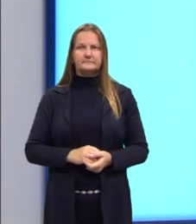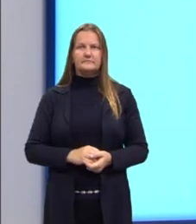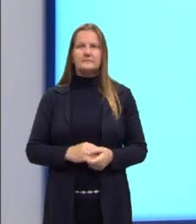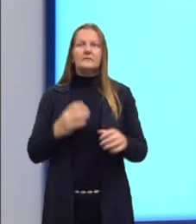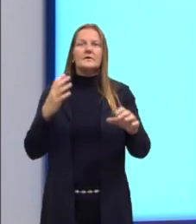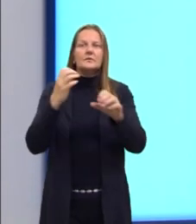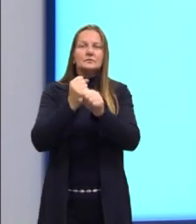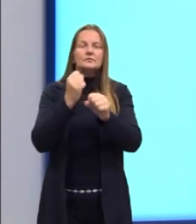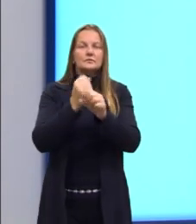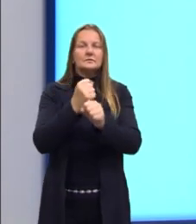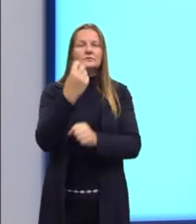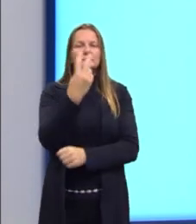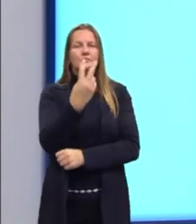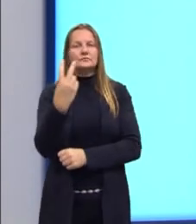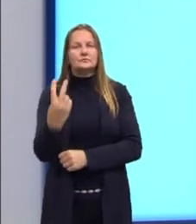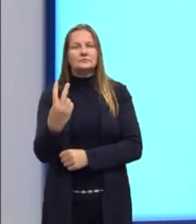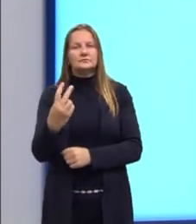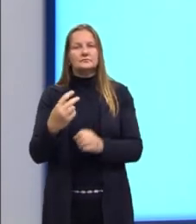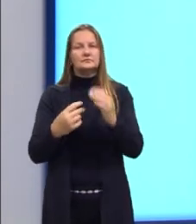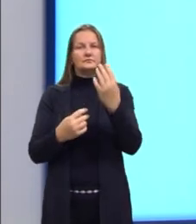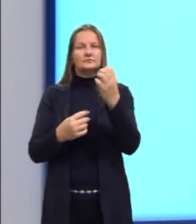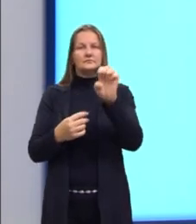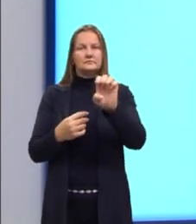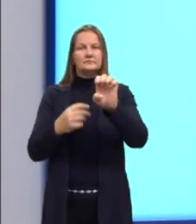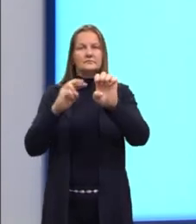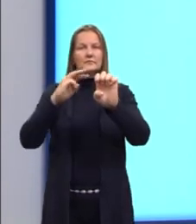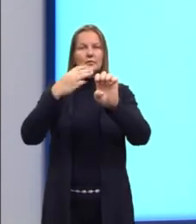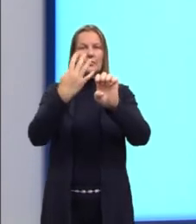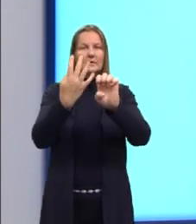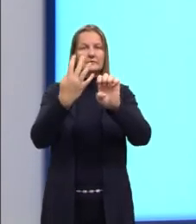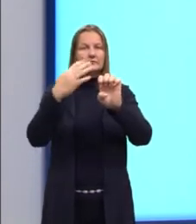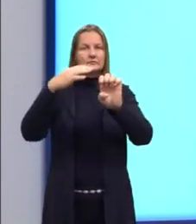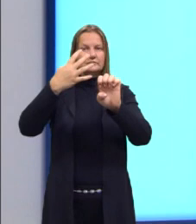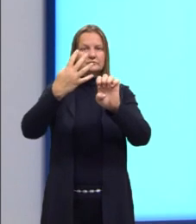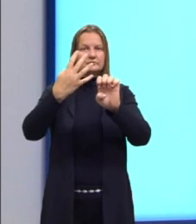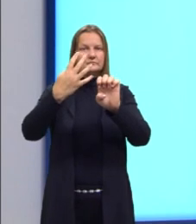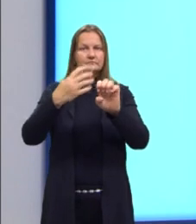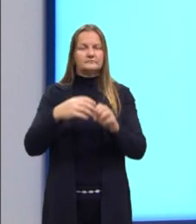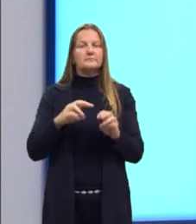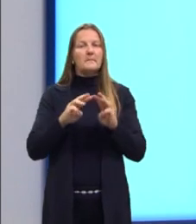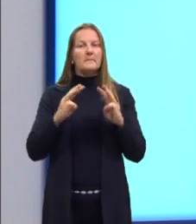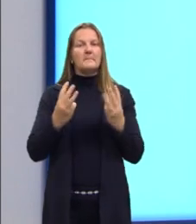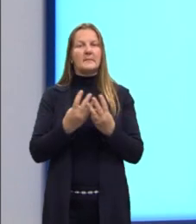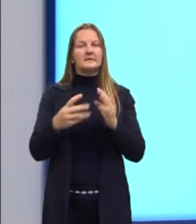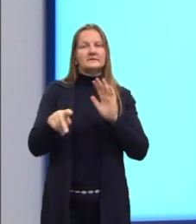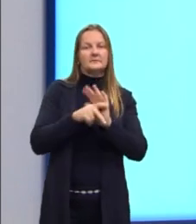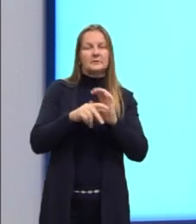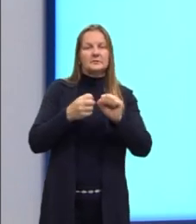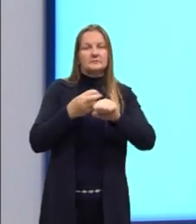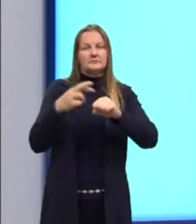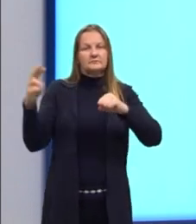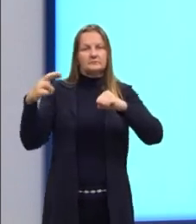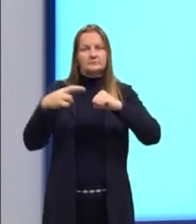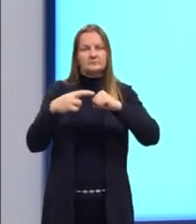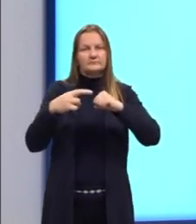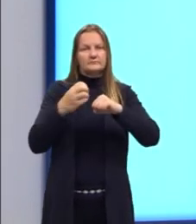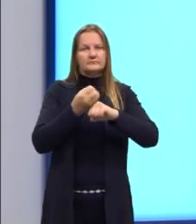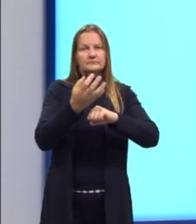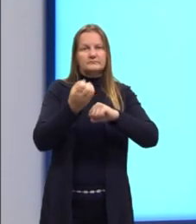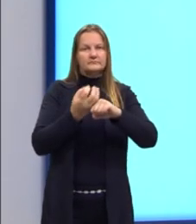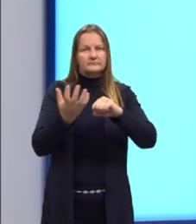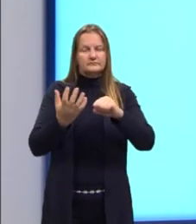somando dois prótons com dois nêutrons eu tenho peso igual a quatro é a massa dessa radiação tá